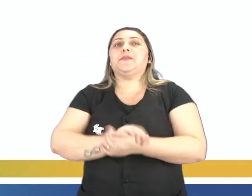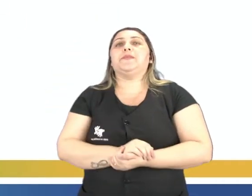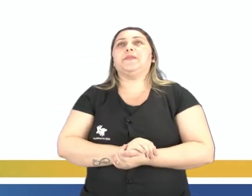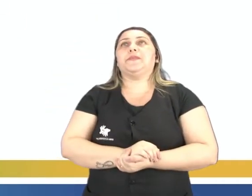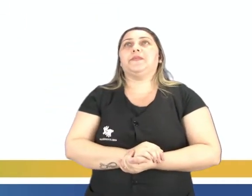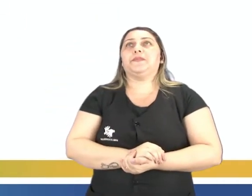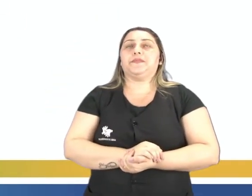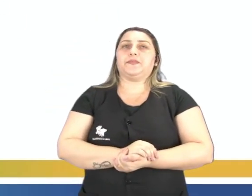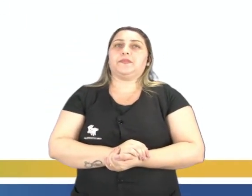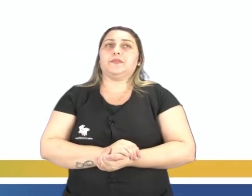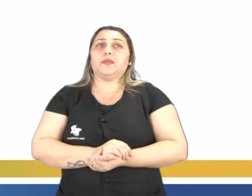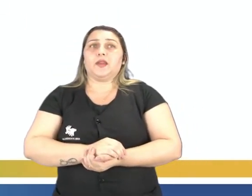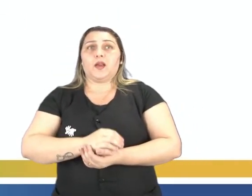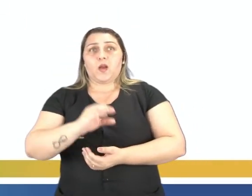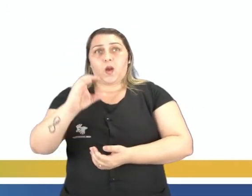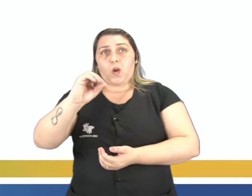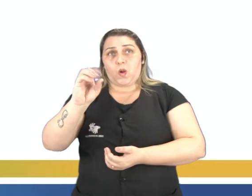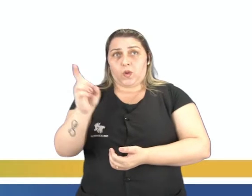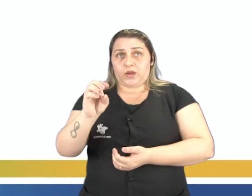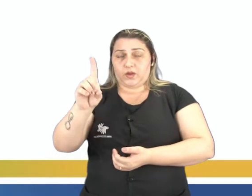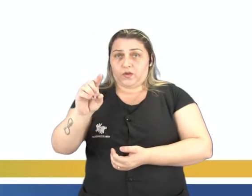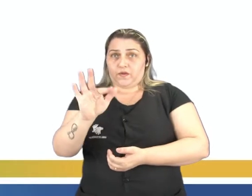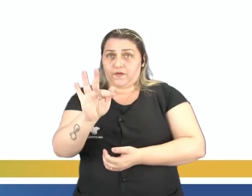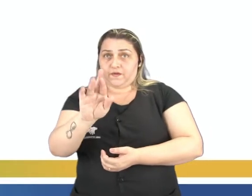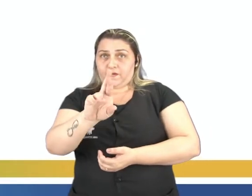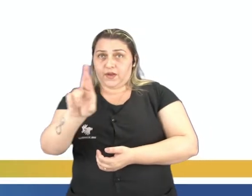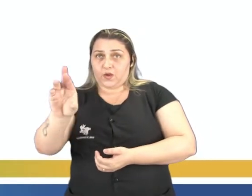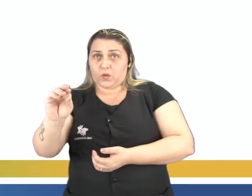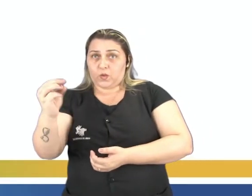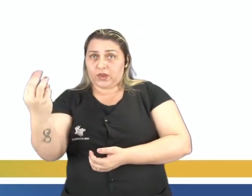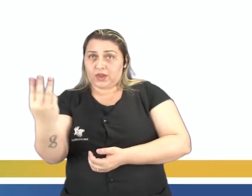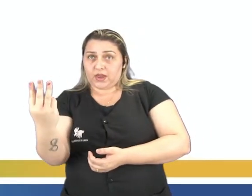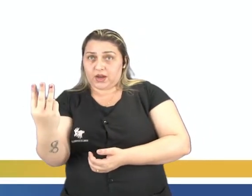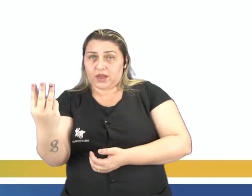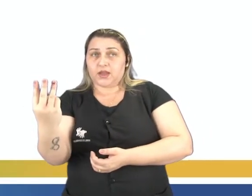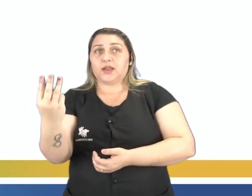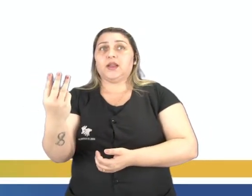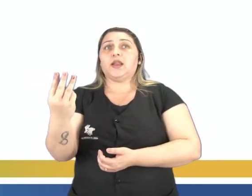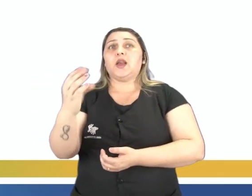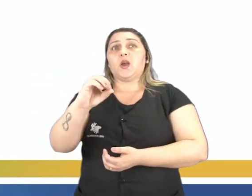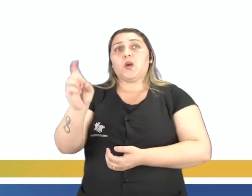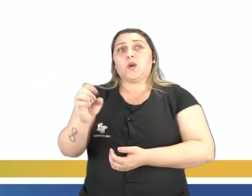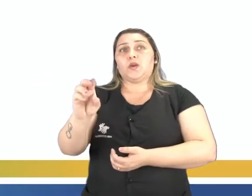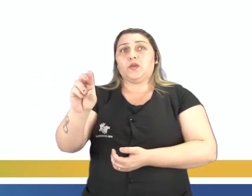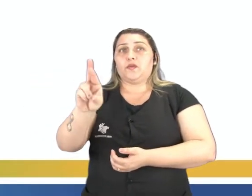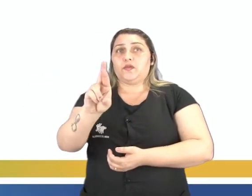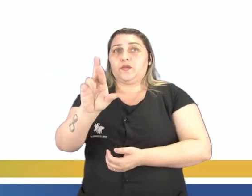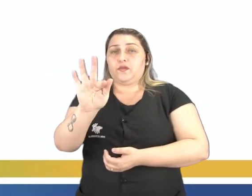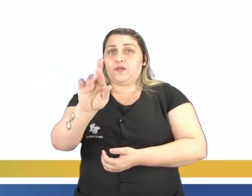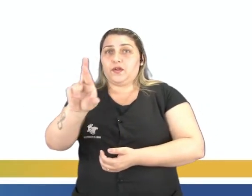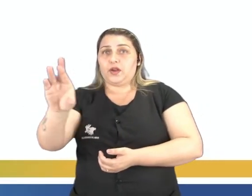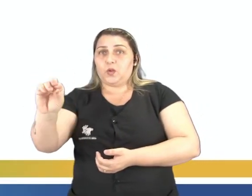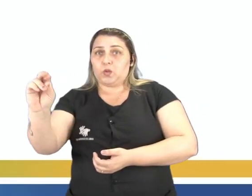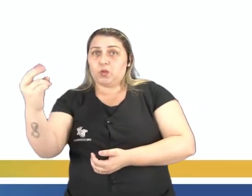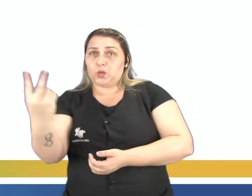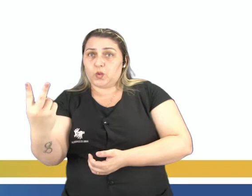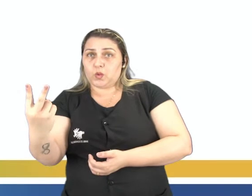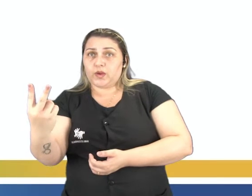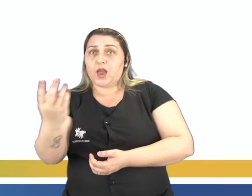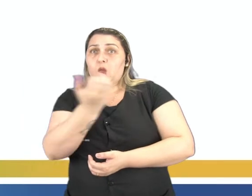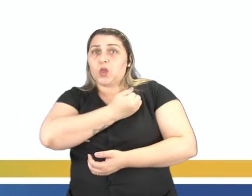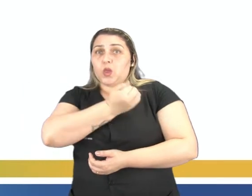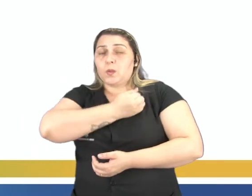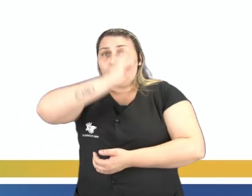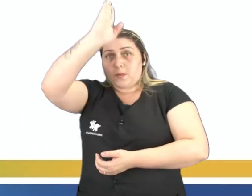nós temos aqui óxido de ferro 3 e óxido de ferro 2. Então,